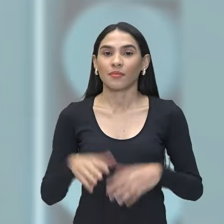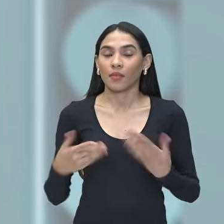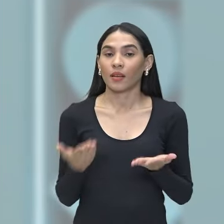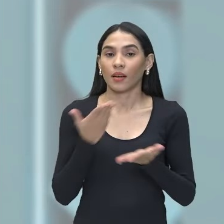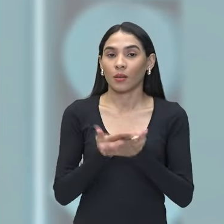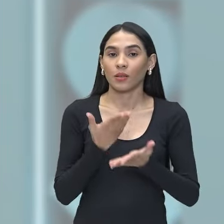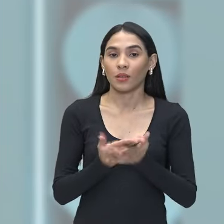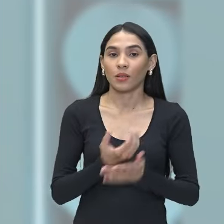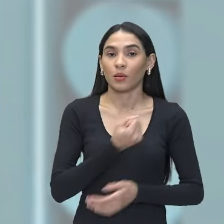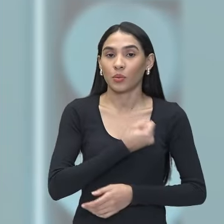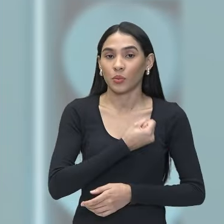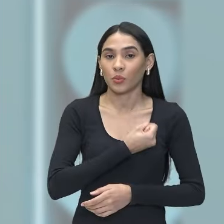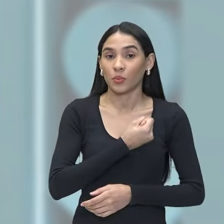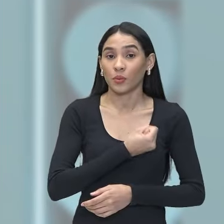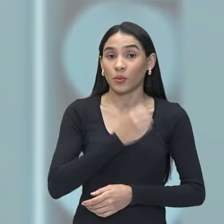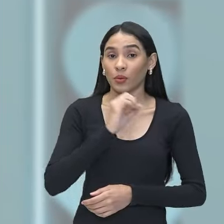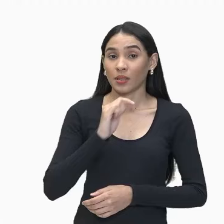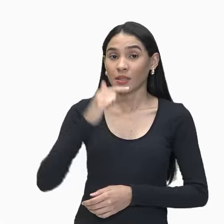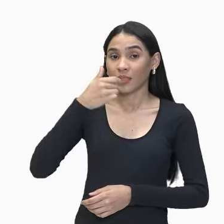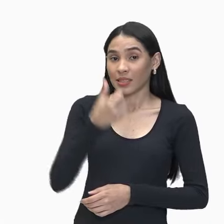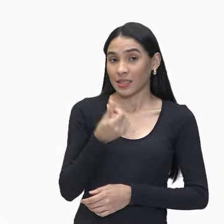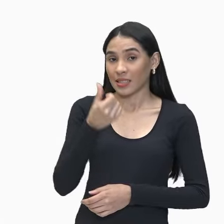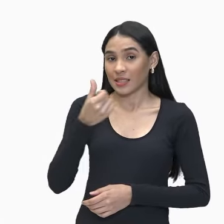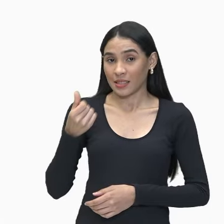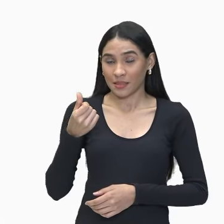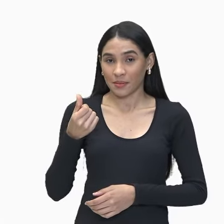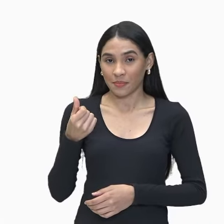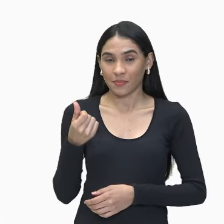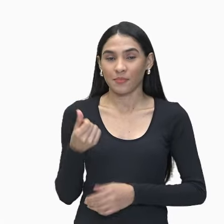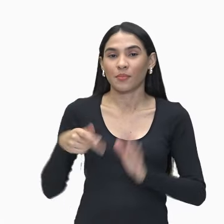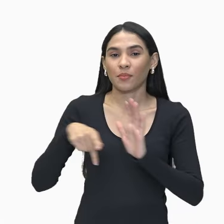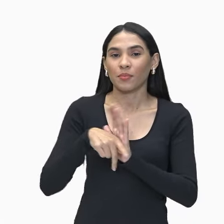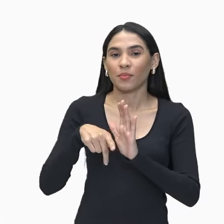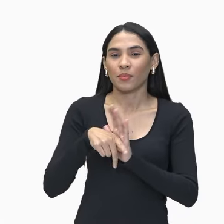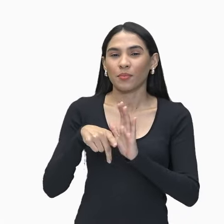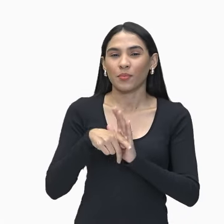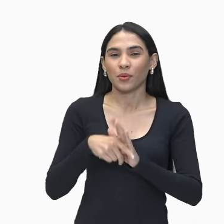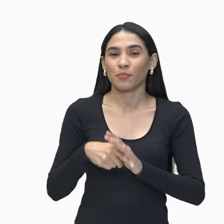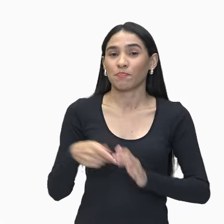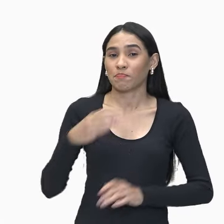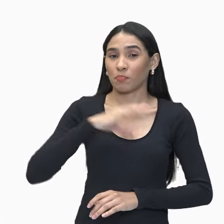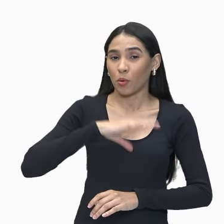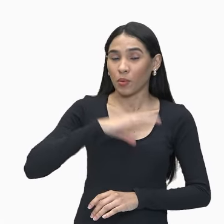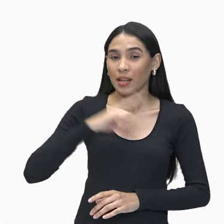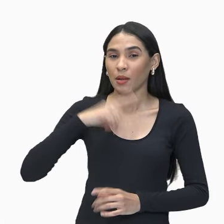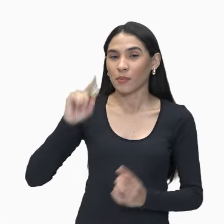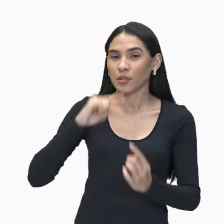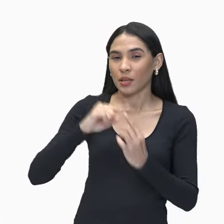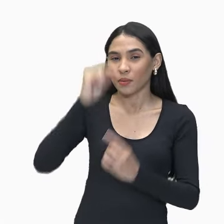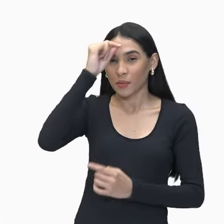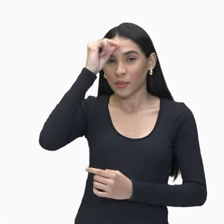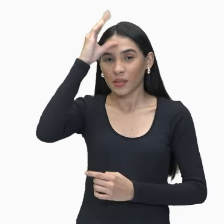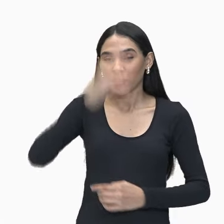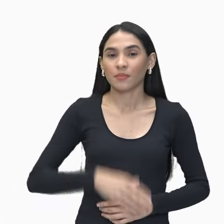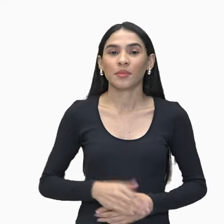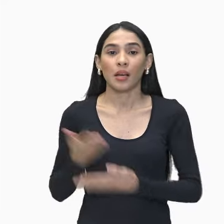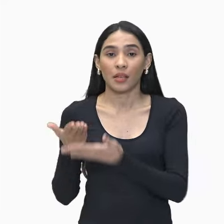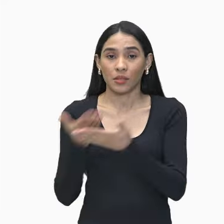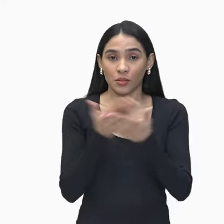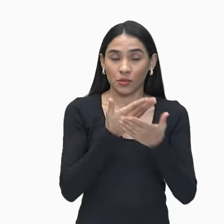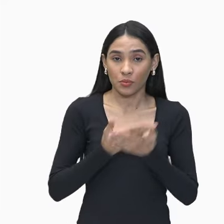Esta é a aula de número 66 do nosso módulo, que tem como objeto de conhecimento os